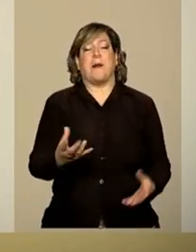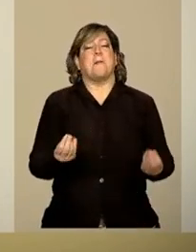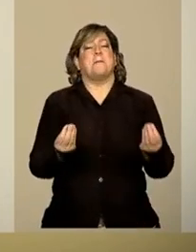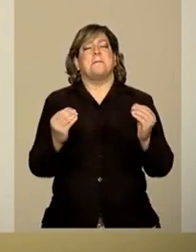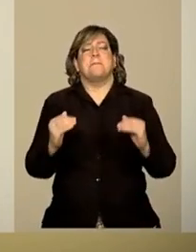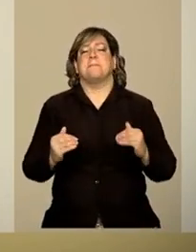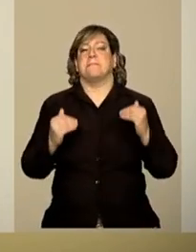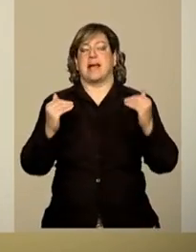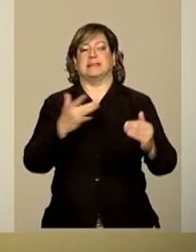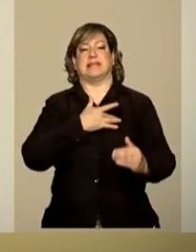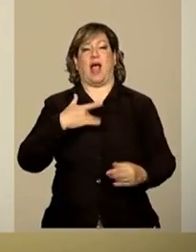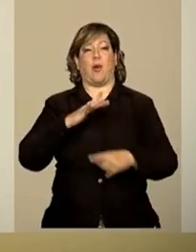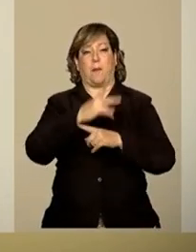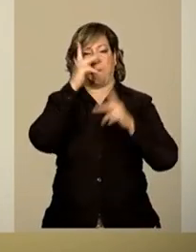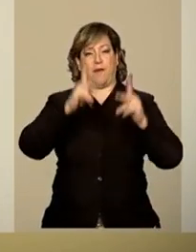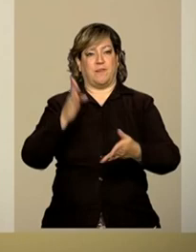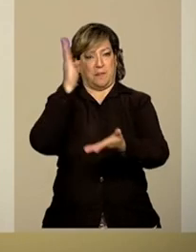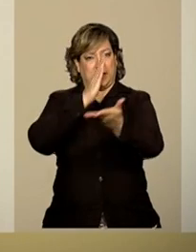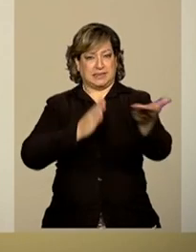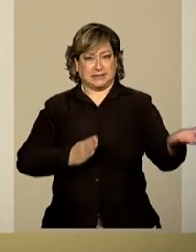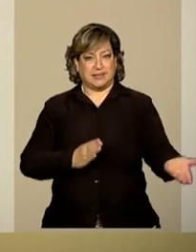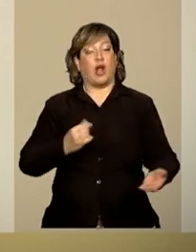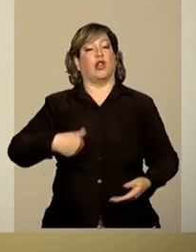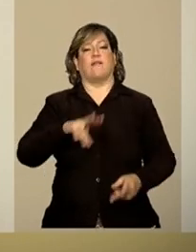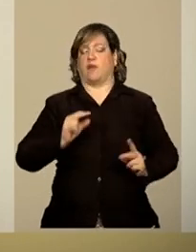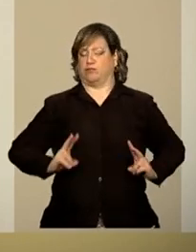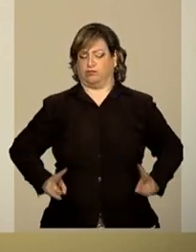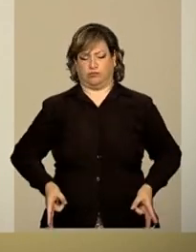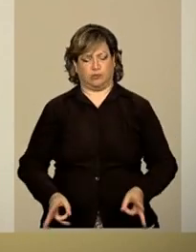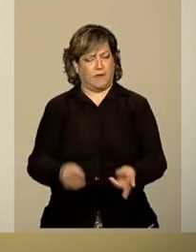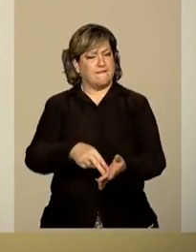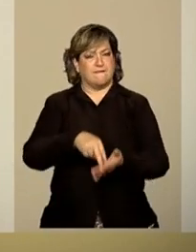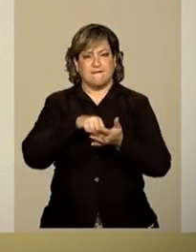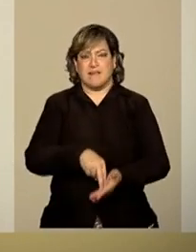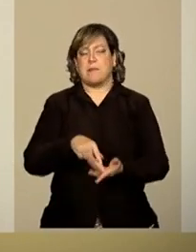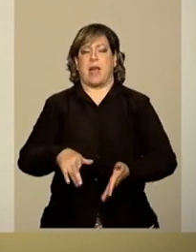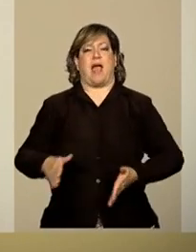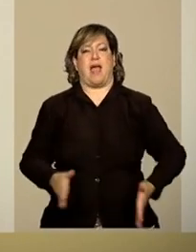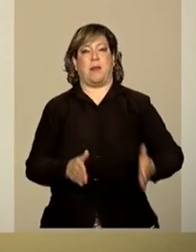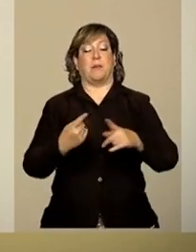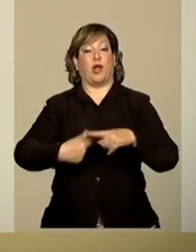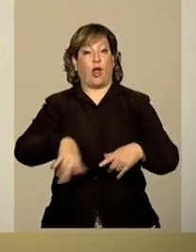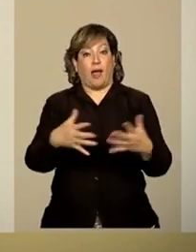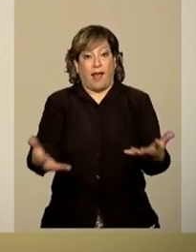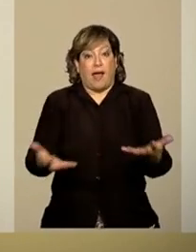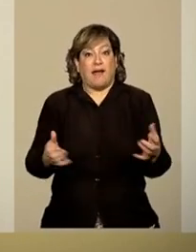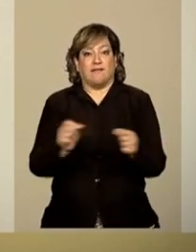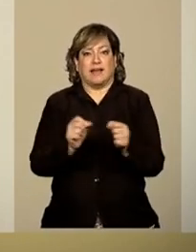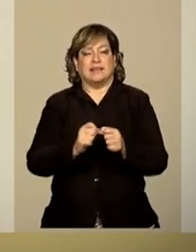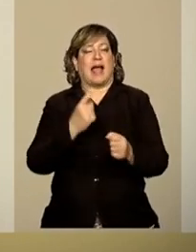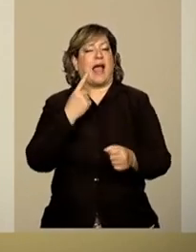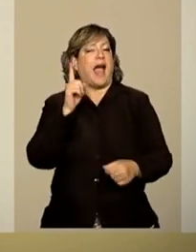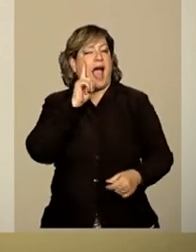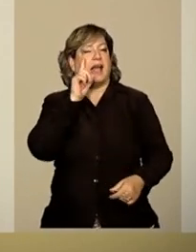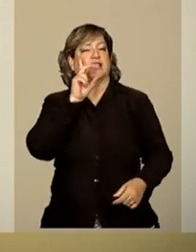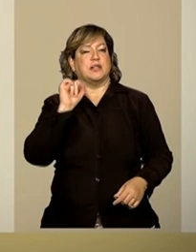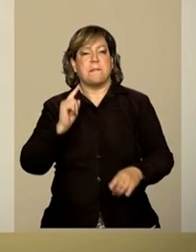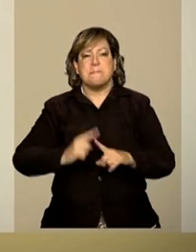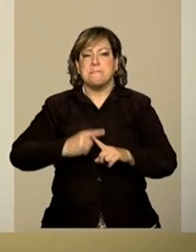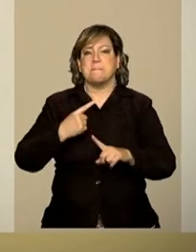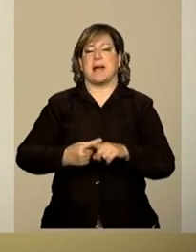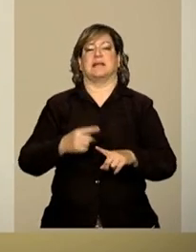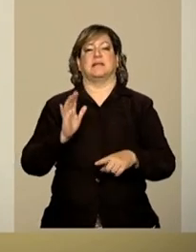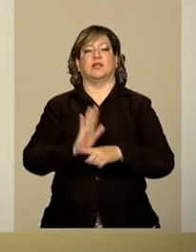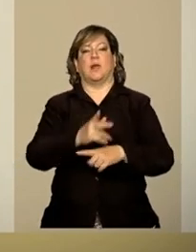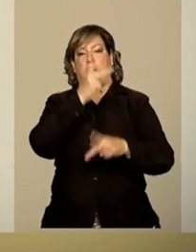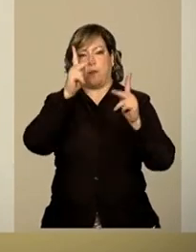muito mais saúde para o povo brasileiro e nós vamos seguir firmes nesse caminho porque queremos fazer cada dia mais pela